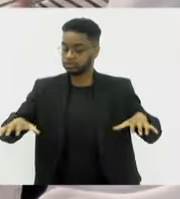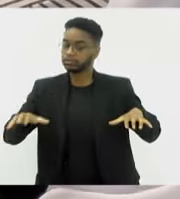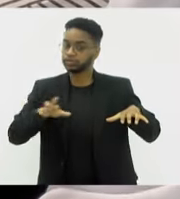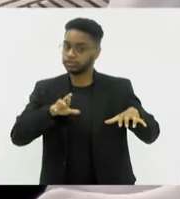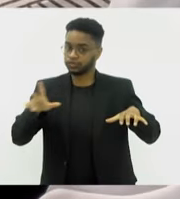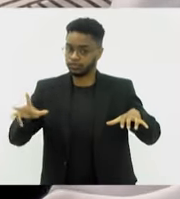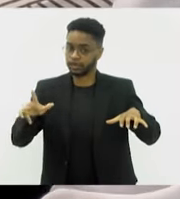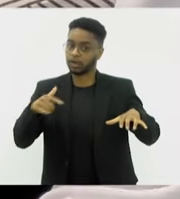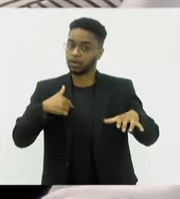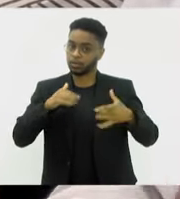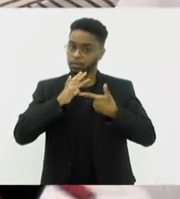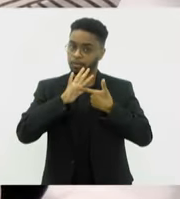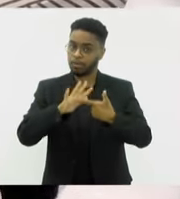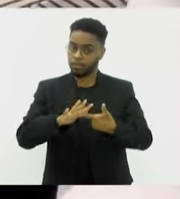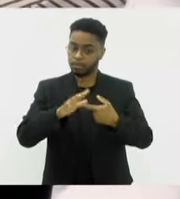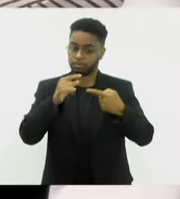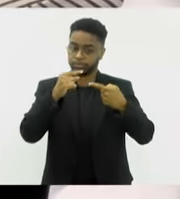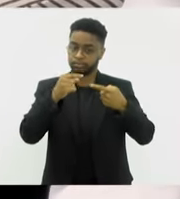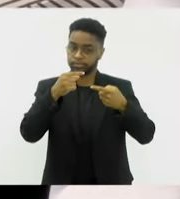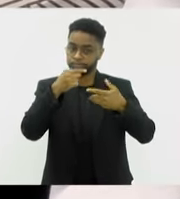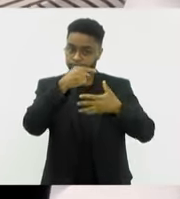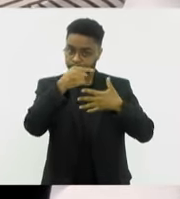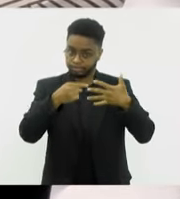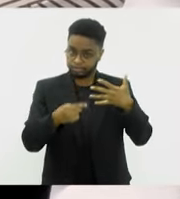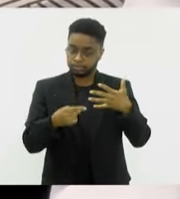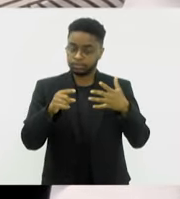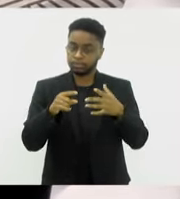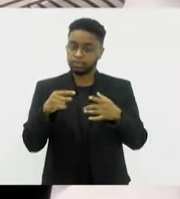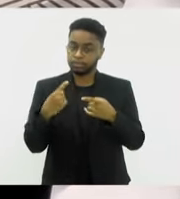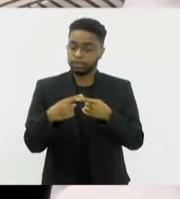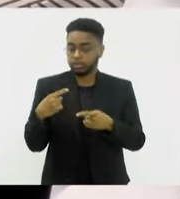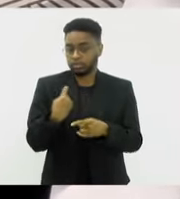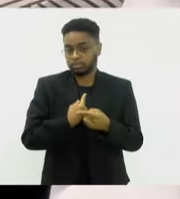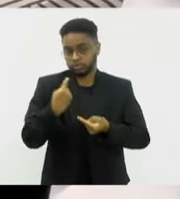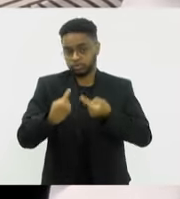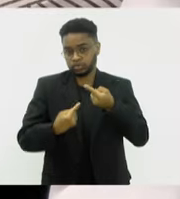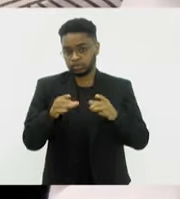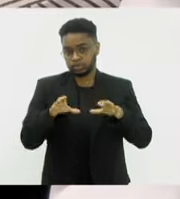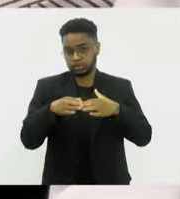aqui esses elementos para a discussão da comissão.